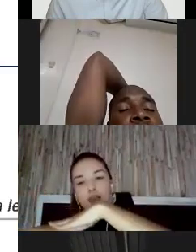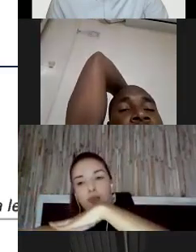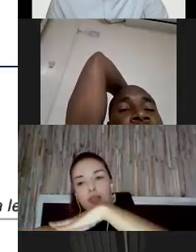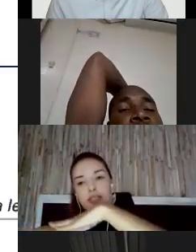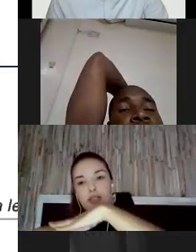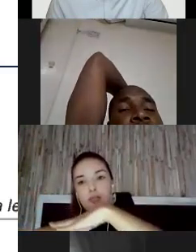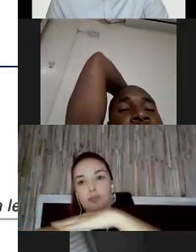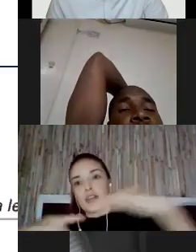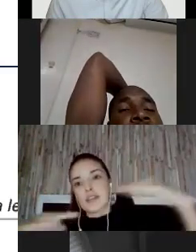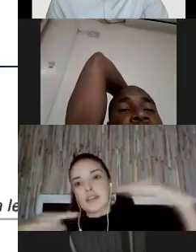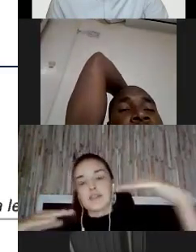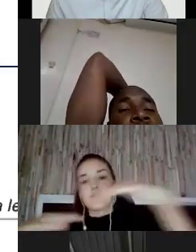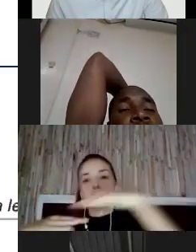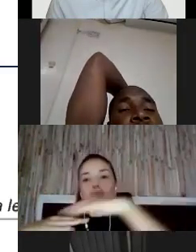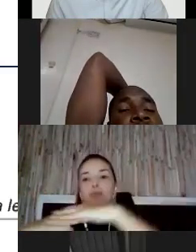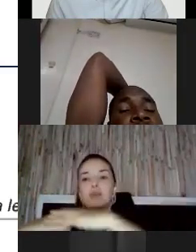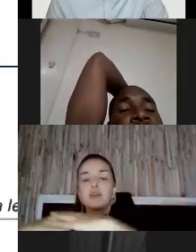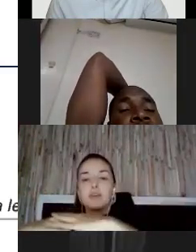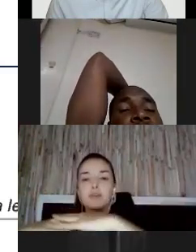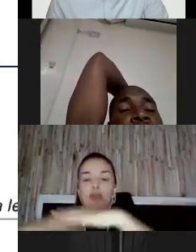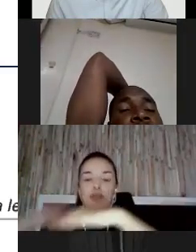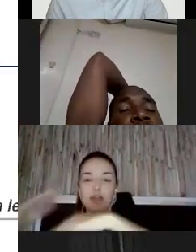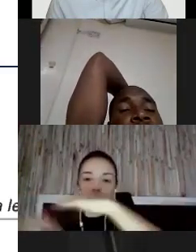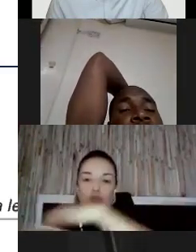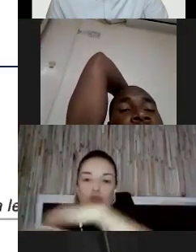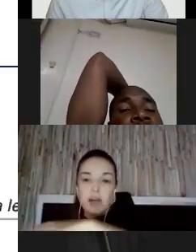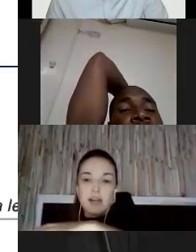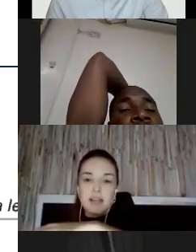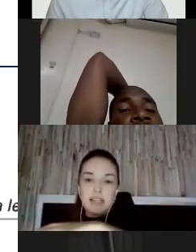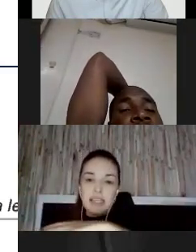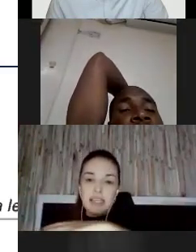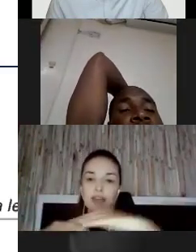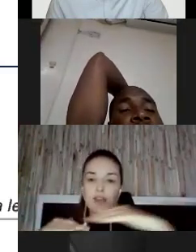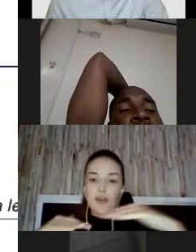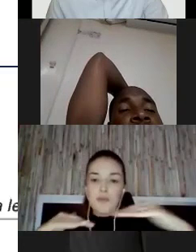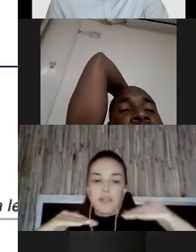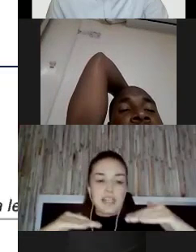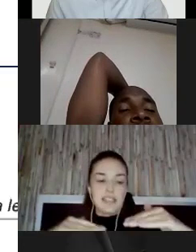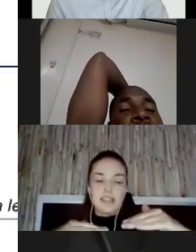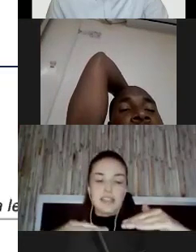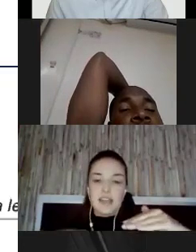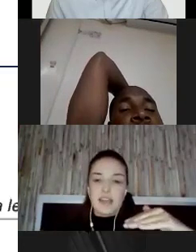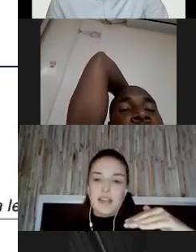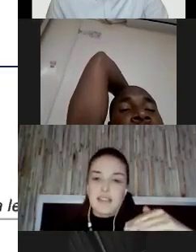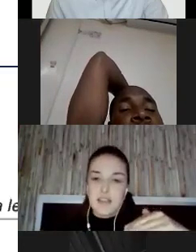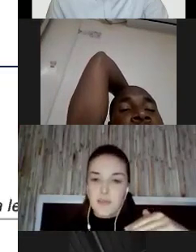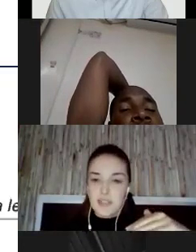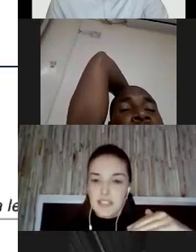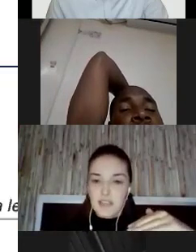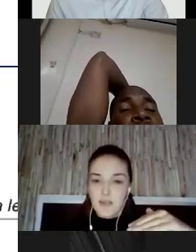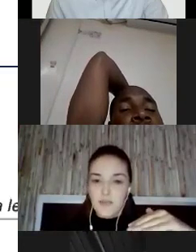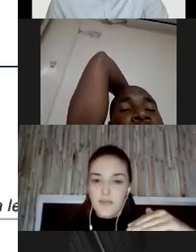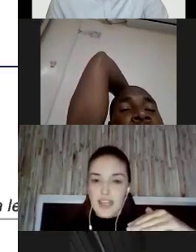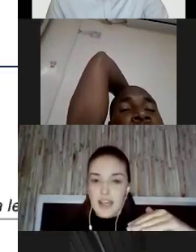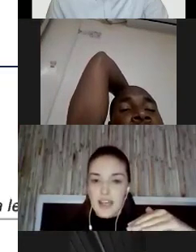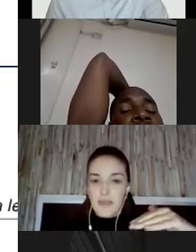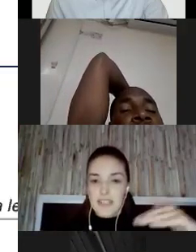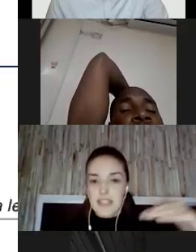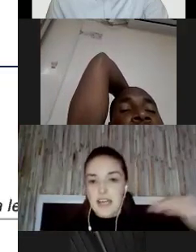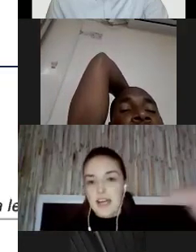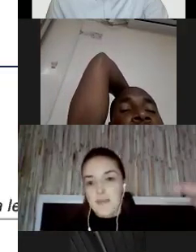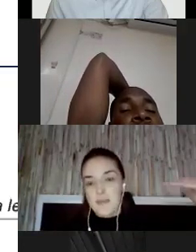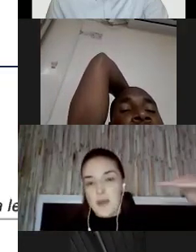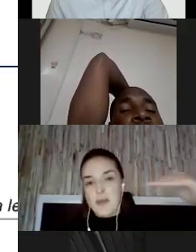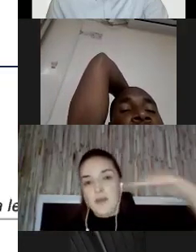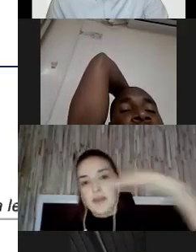taxa de acomodação, ou ganha do nível relativo do mar. E aí o que acontece? Essa deposição, ela